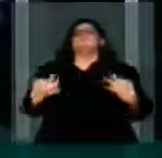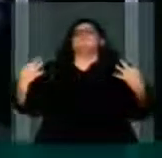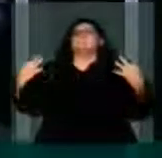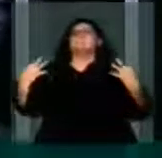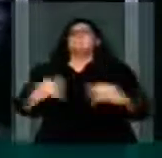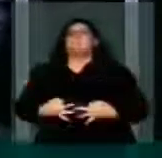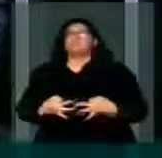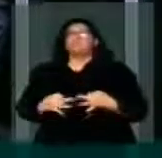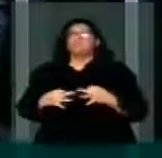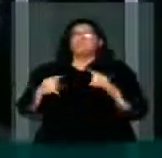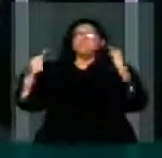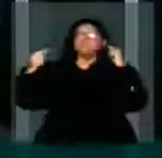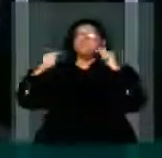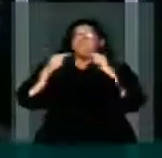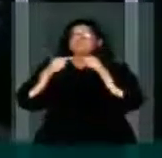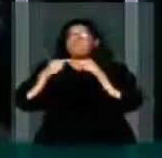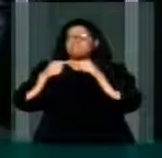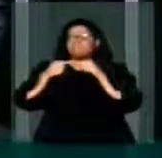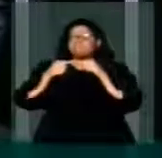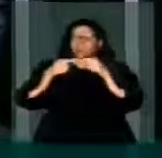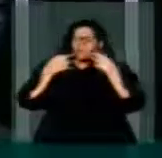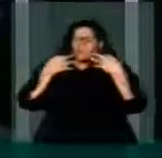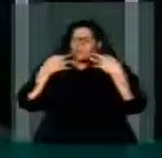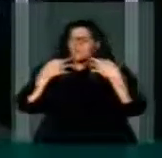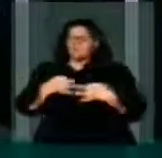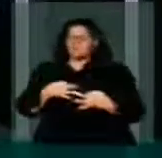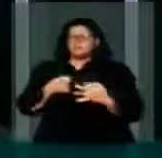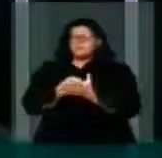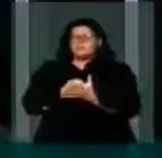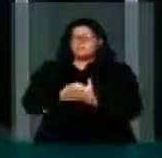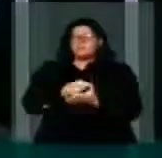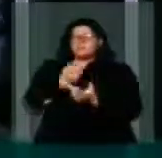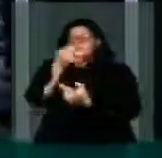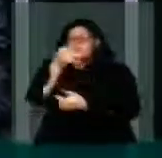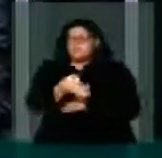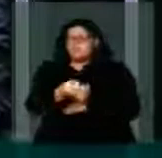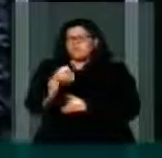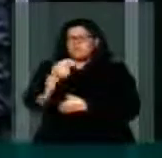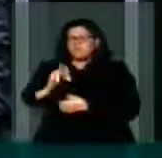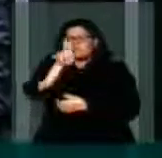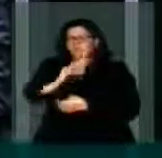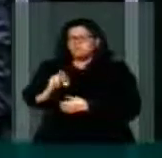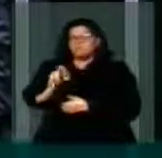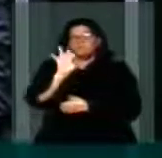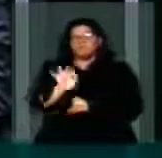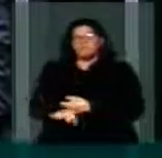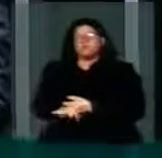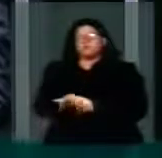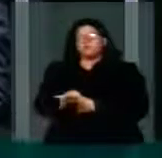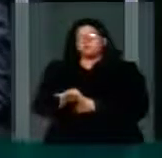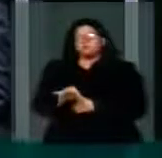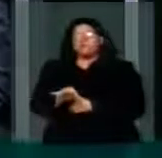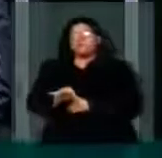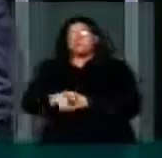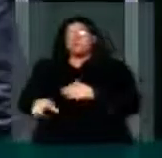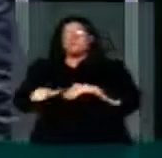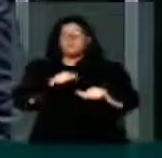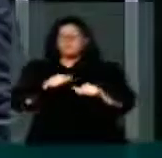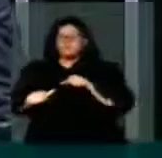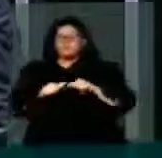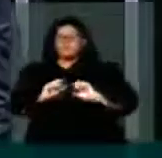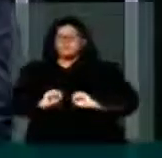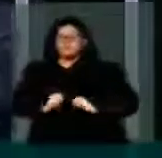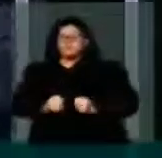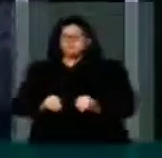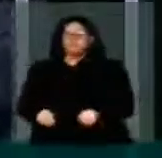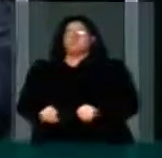coerentes, honestos, trabalhadores, promotores e defensores do bem comum. Chegou a hora